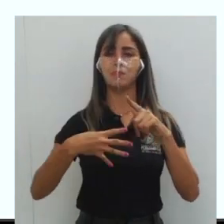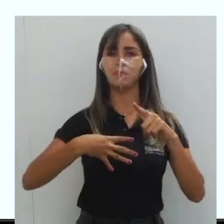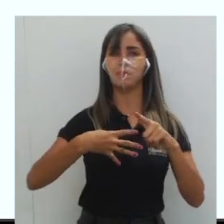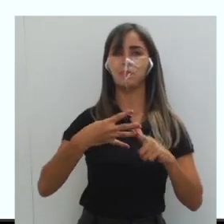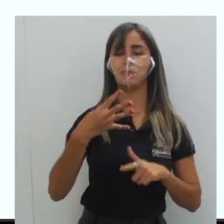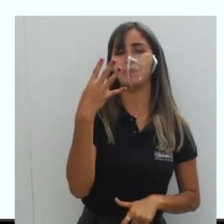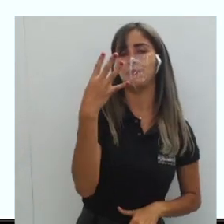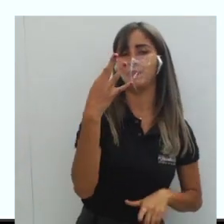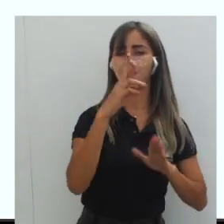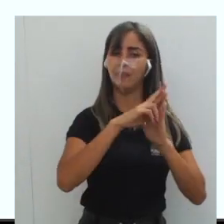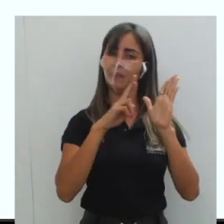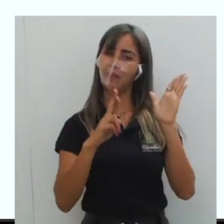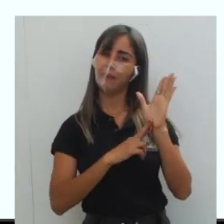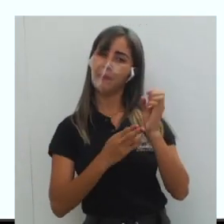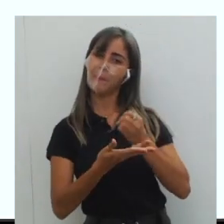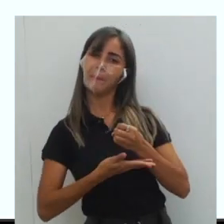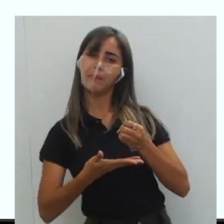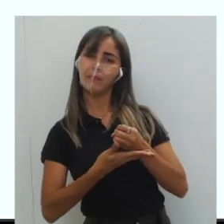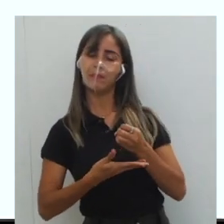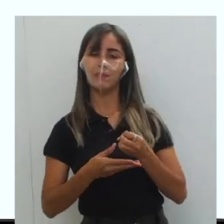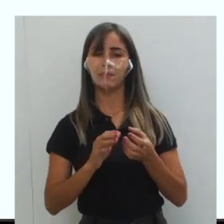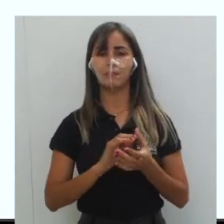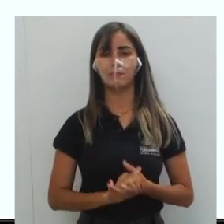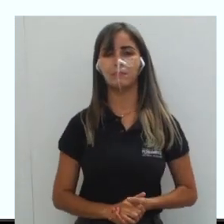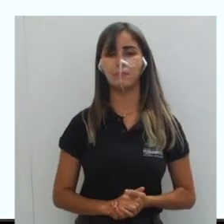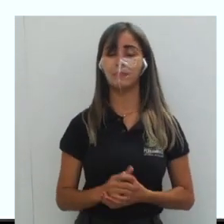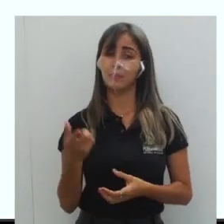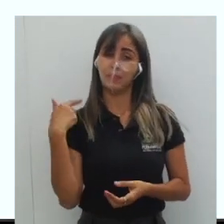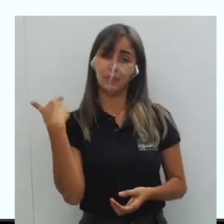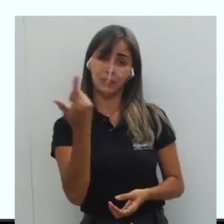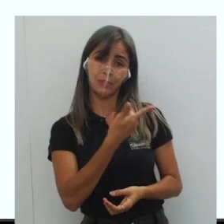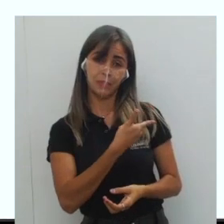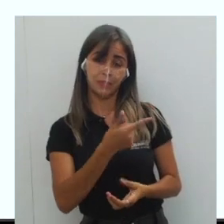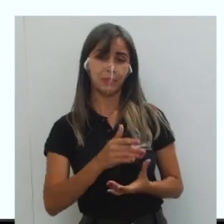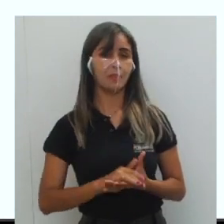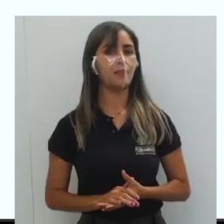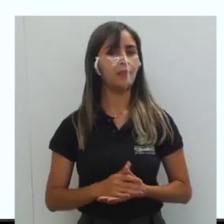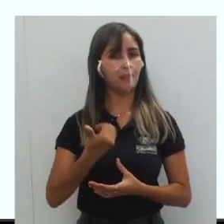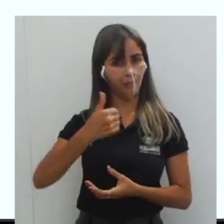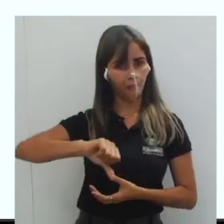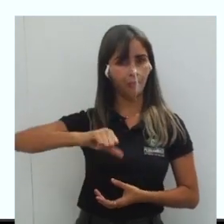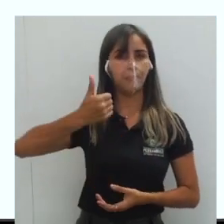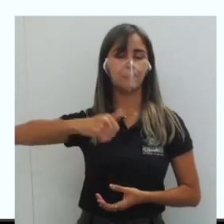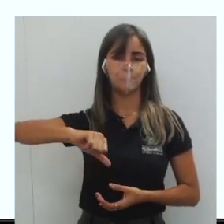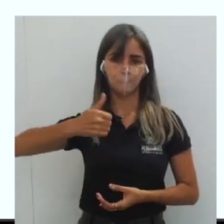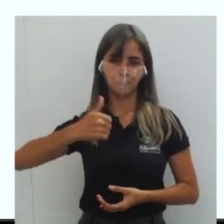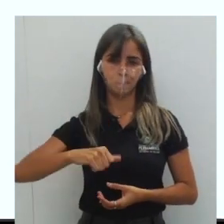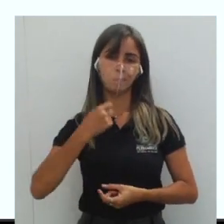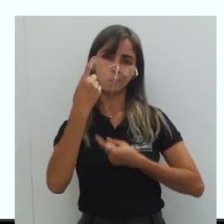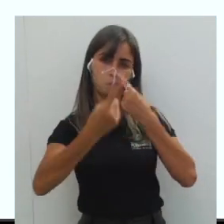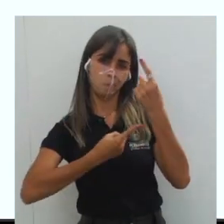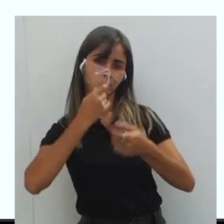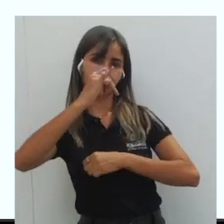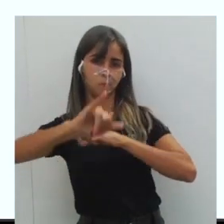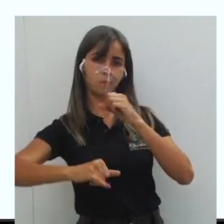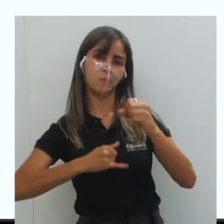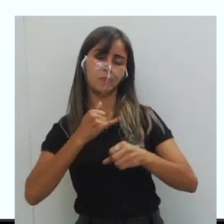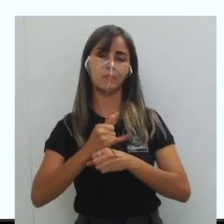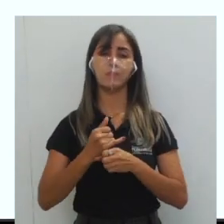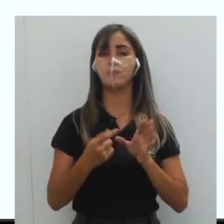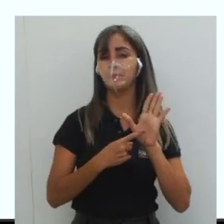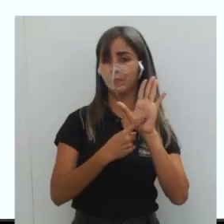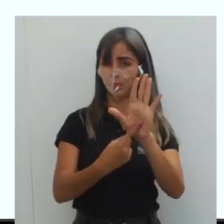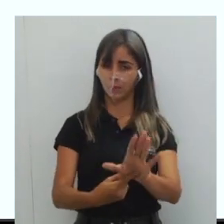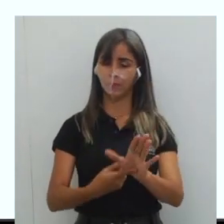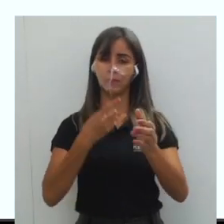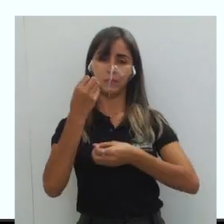comparativo 4 regras básicas, tá? Então a gente vai analisar alguns adjetivos